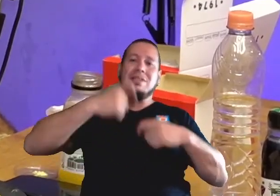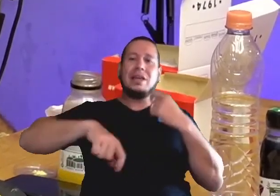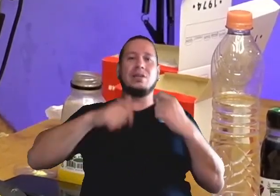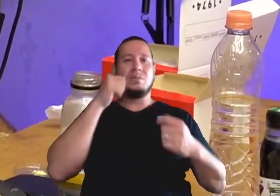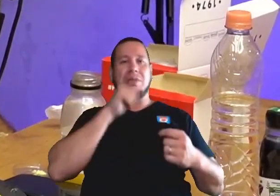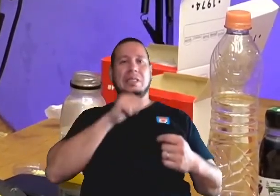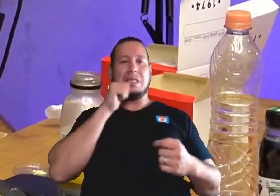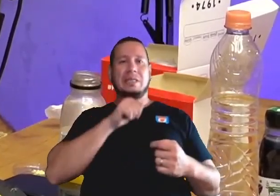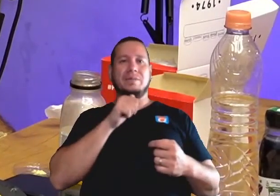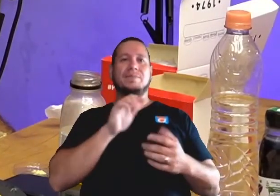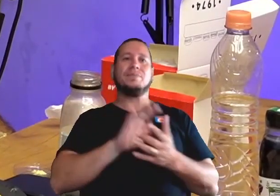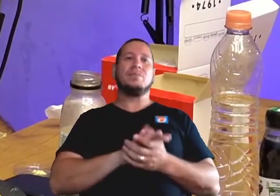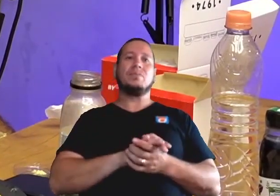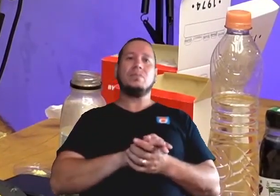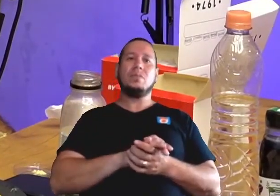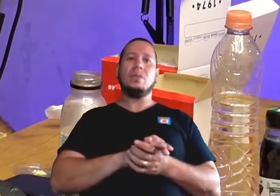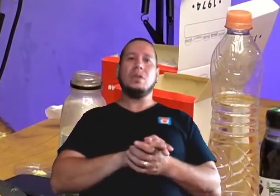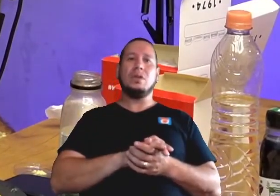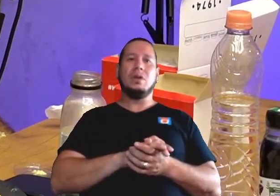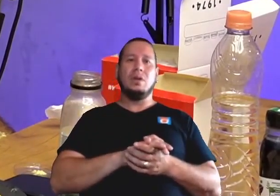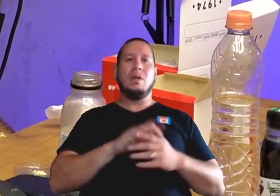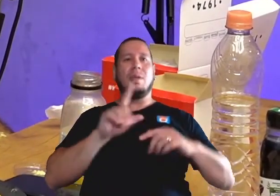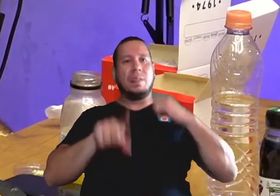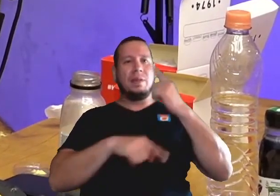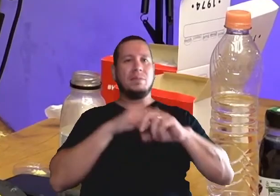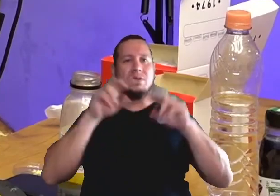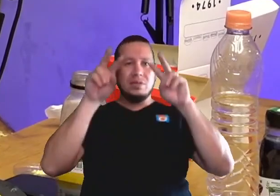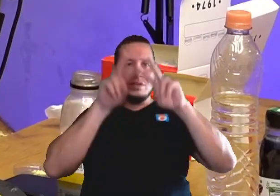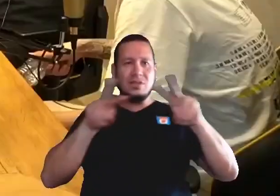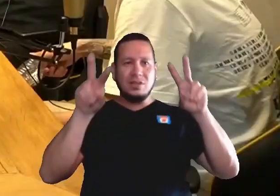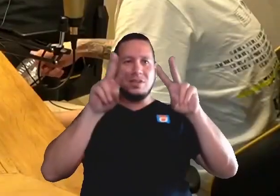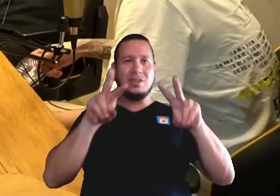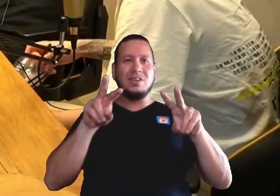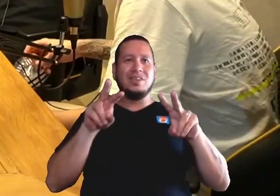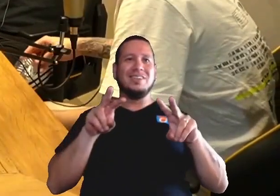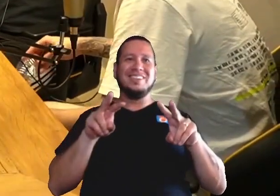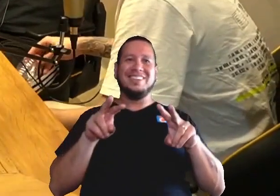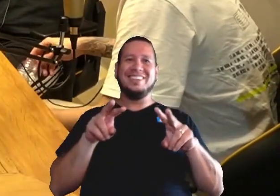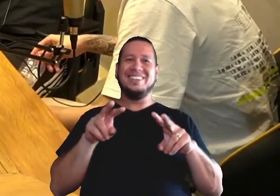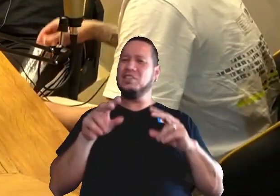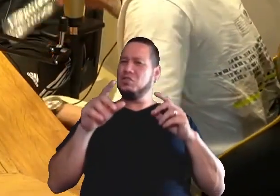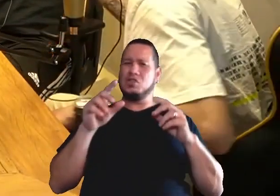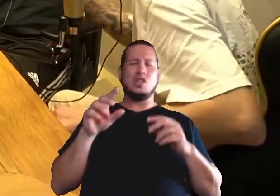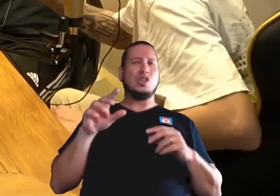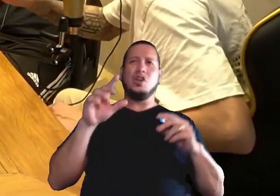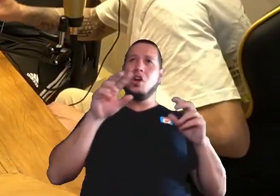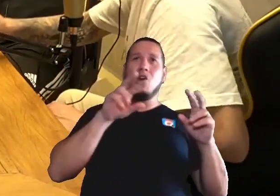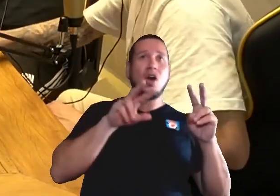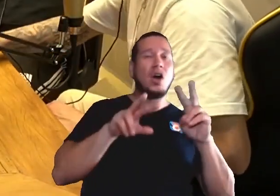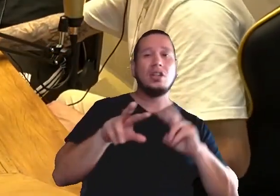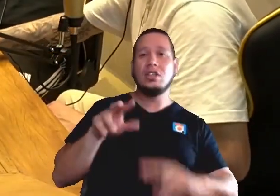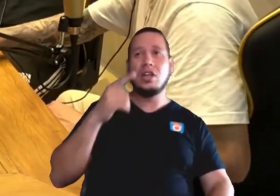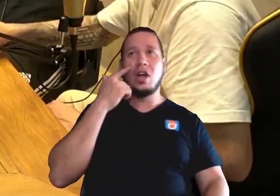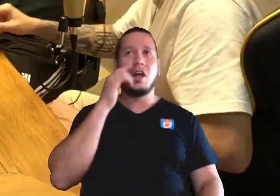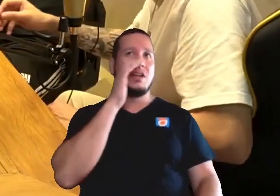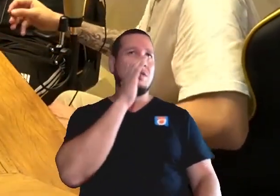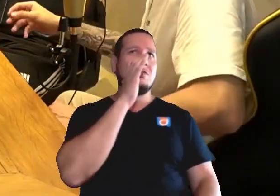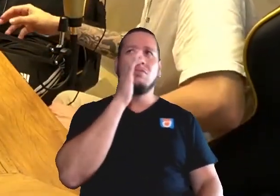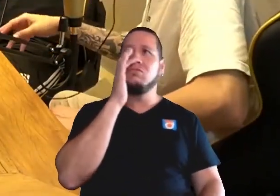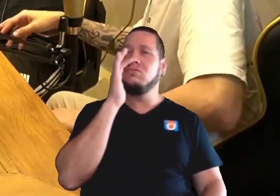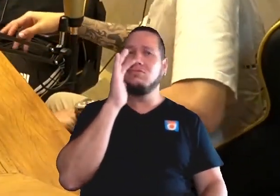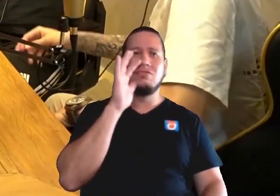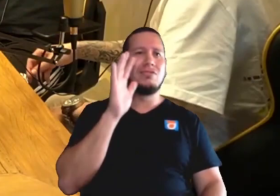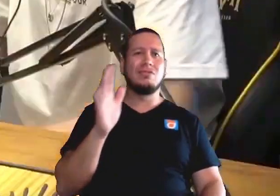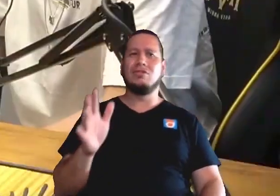E aí entra no bagulho eu manda esse olha tipo de vendas segundo hahaha na hora que viu os